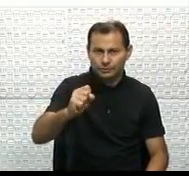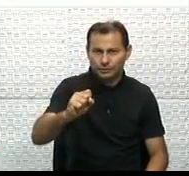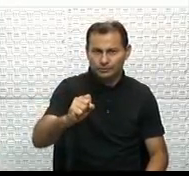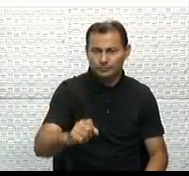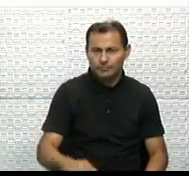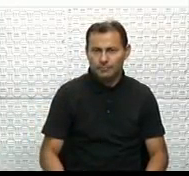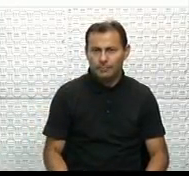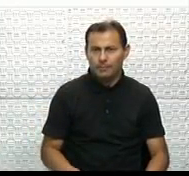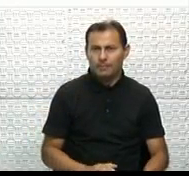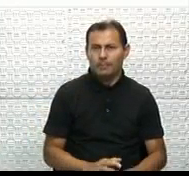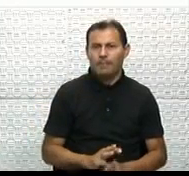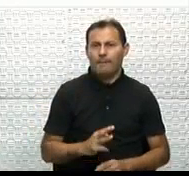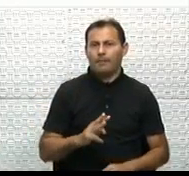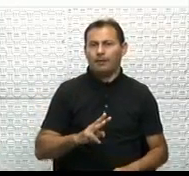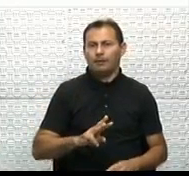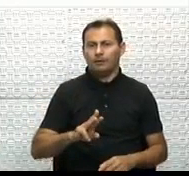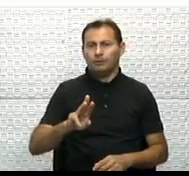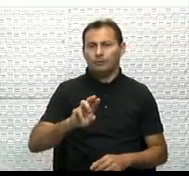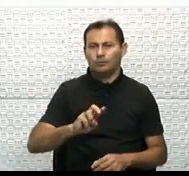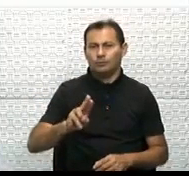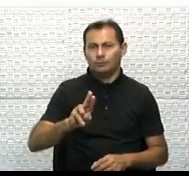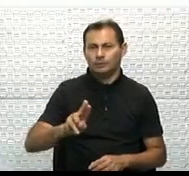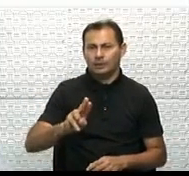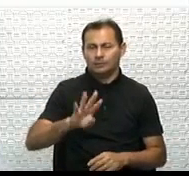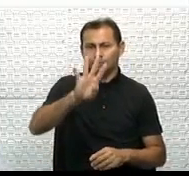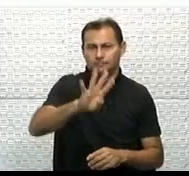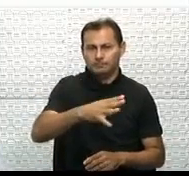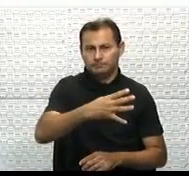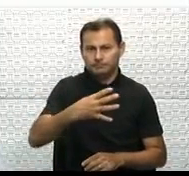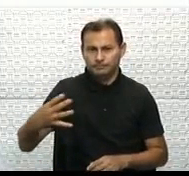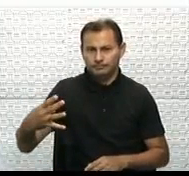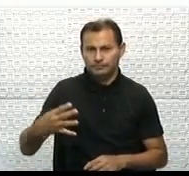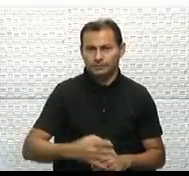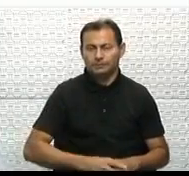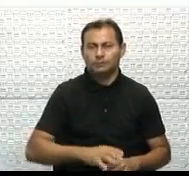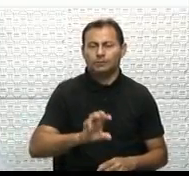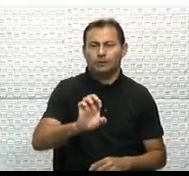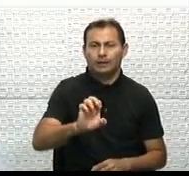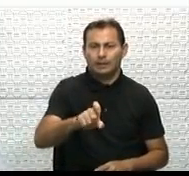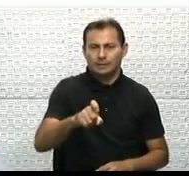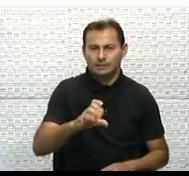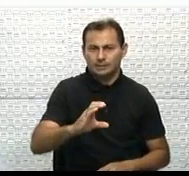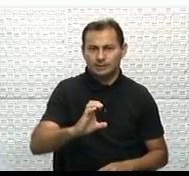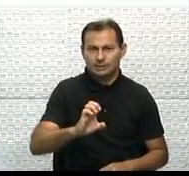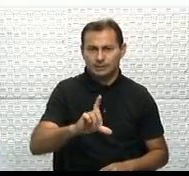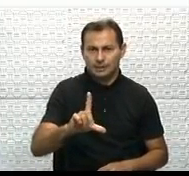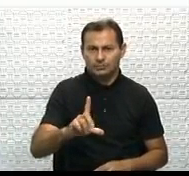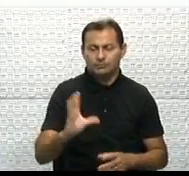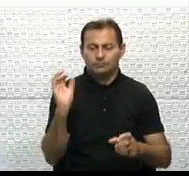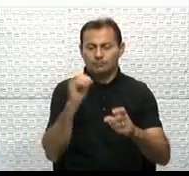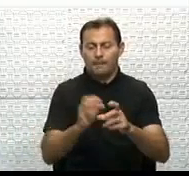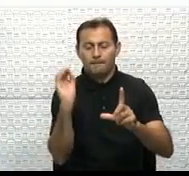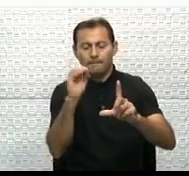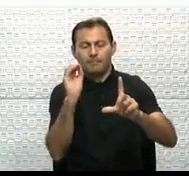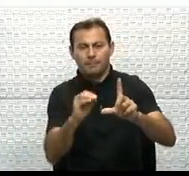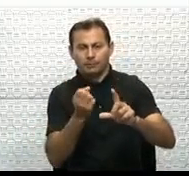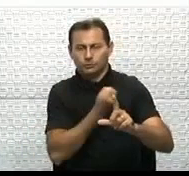0,928. E utilizando a planilha eletrônica, utilizando o Excel, nós vamos inserir os